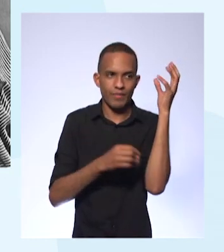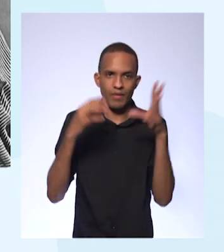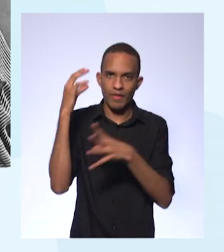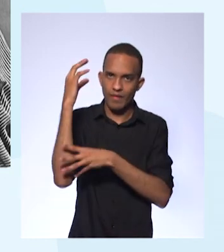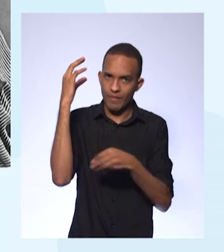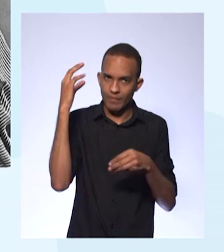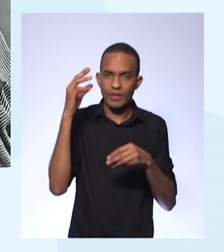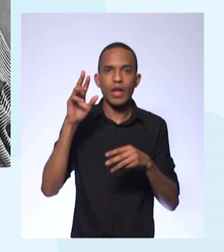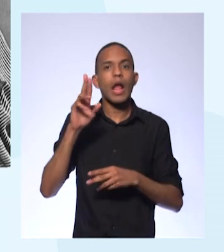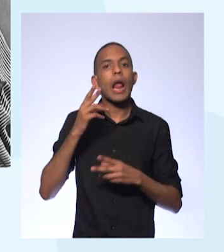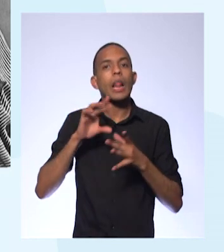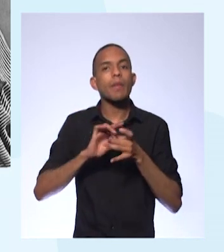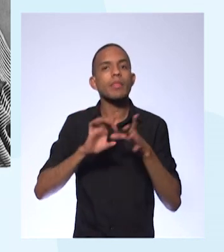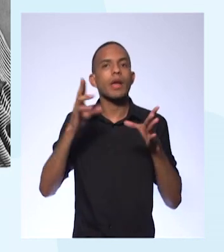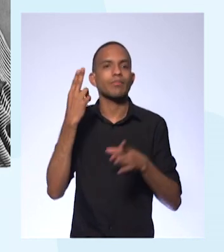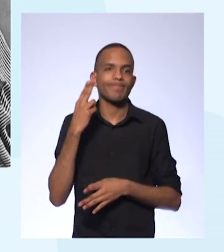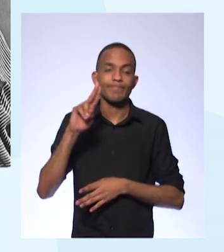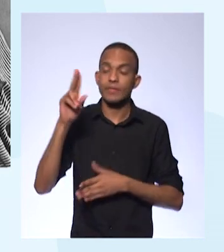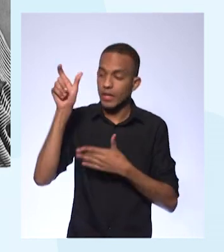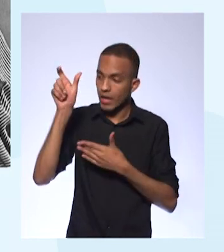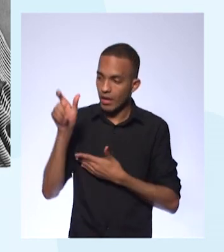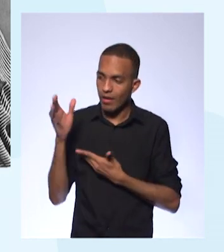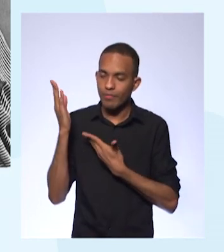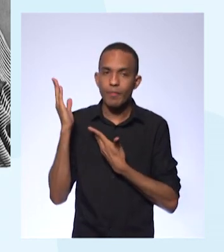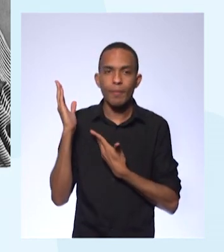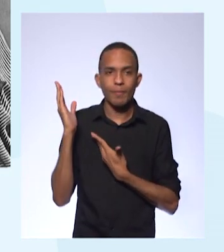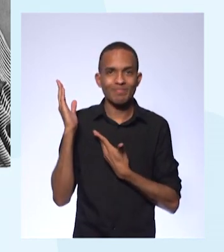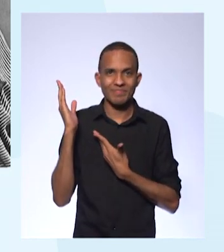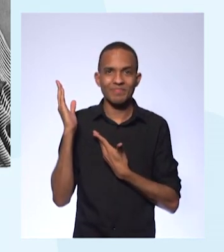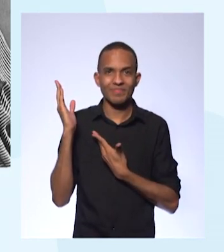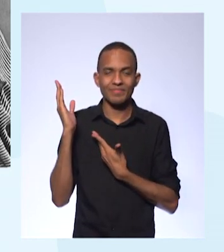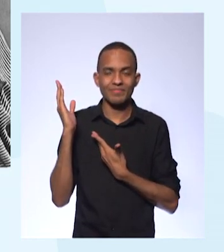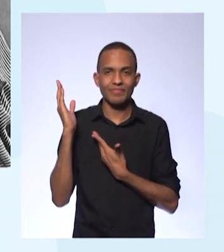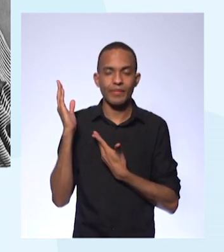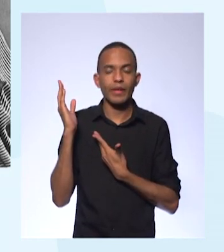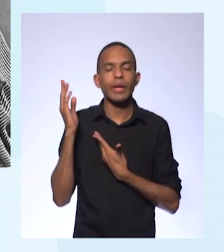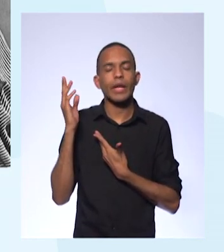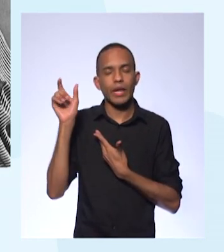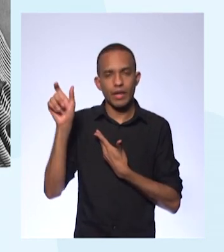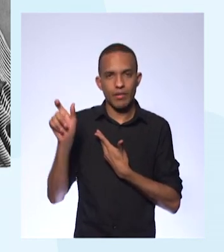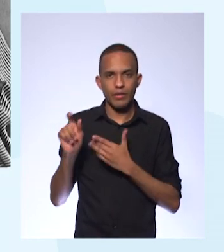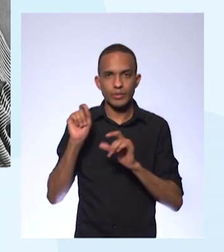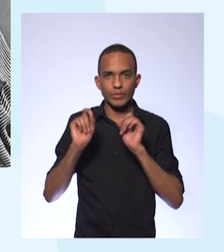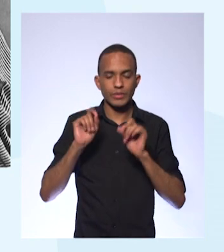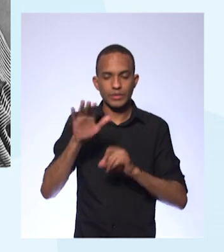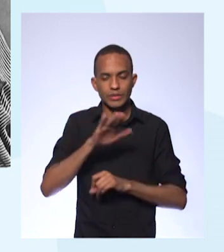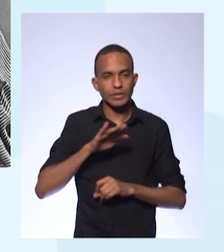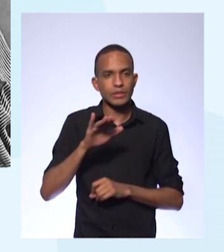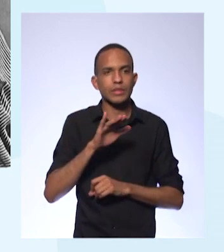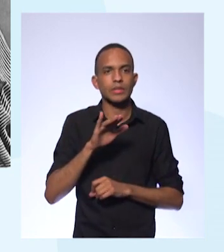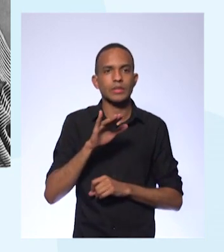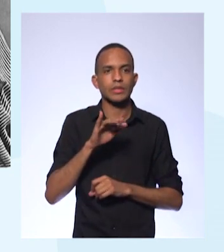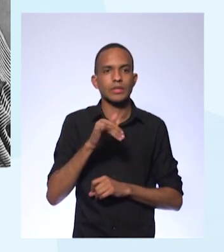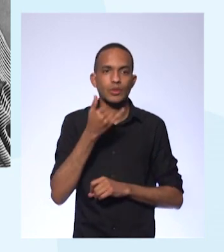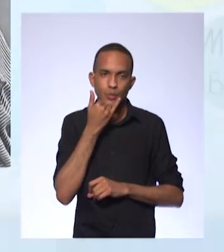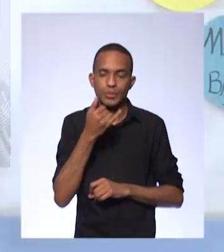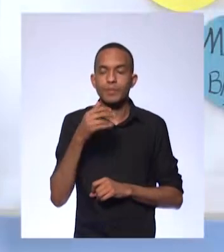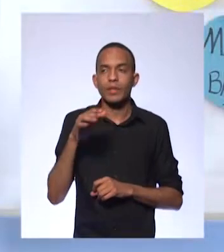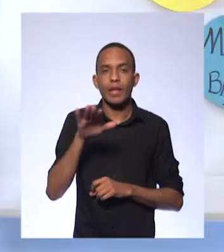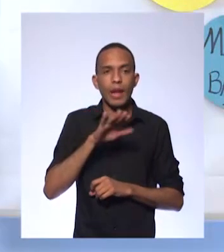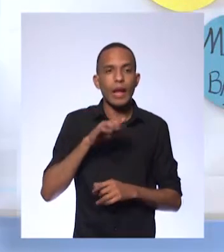Uruguai. Então, Giuseppe Garibaldi, ele é um personagem que ele foi ali desculpem, é um personagem